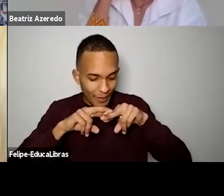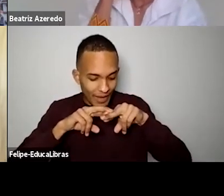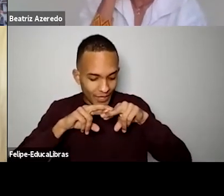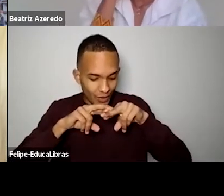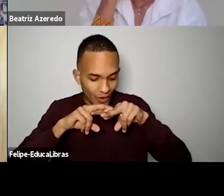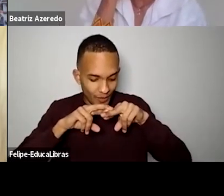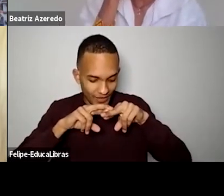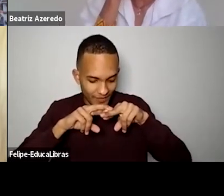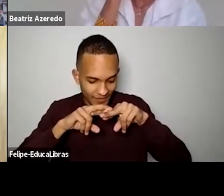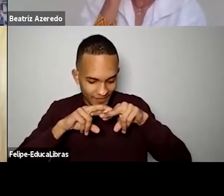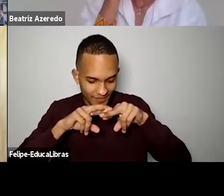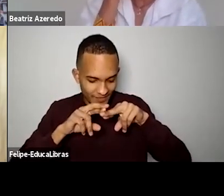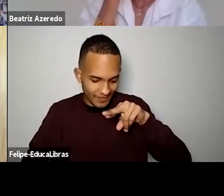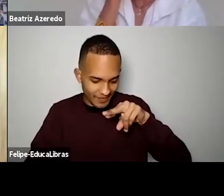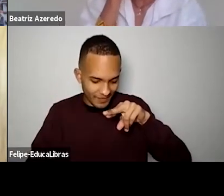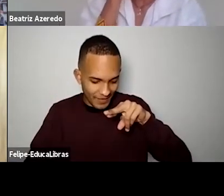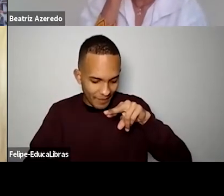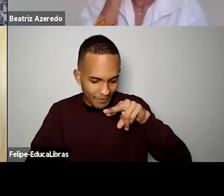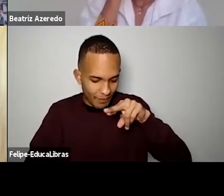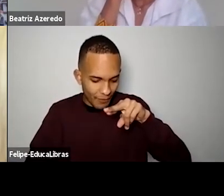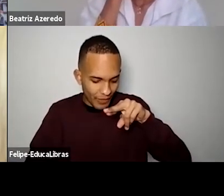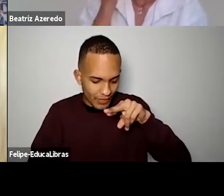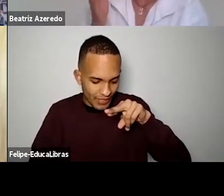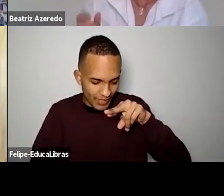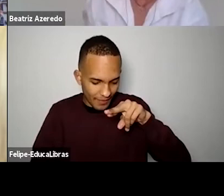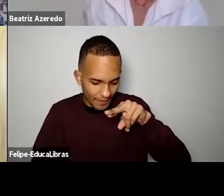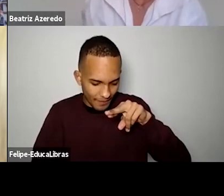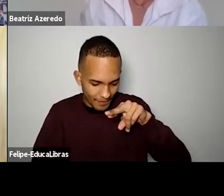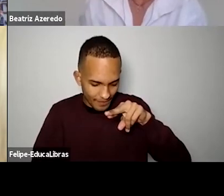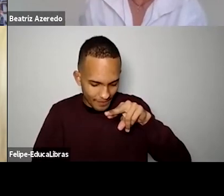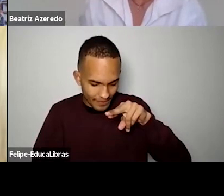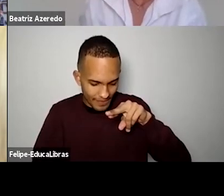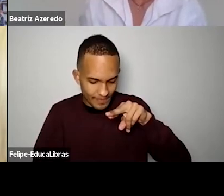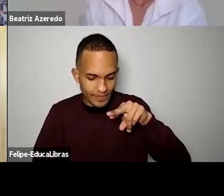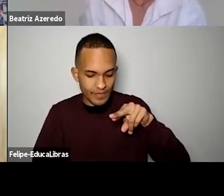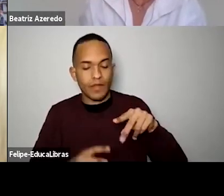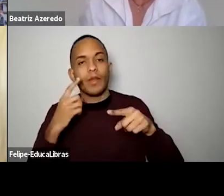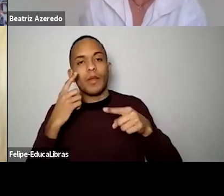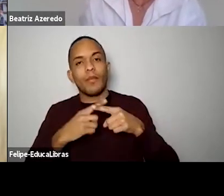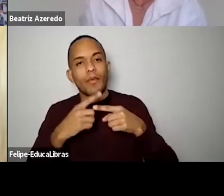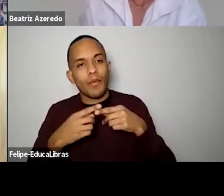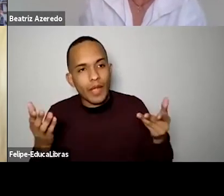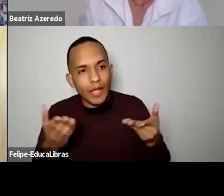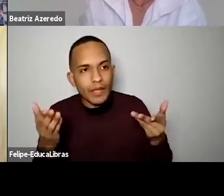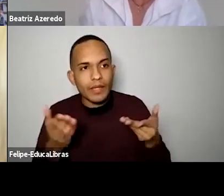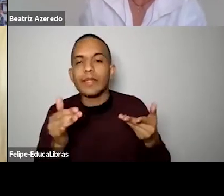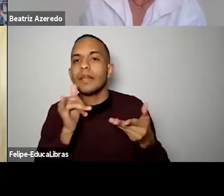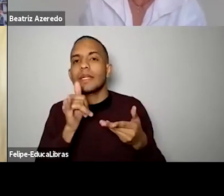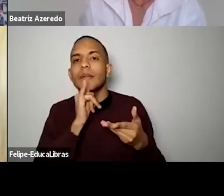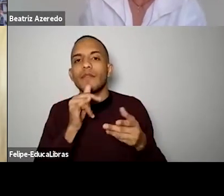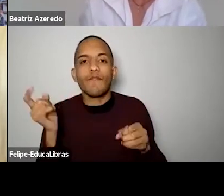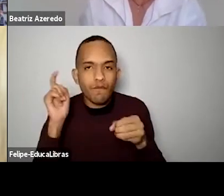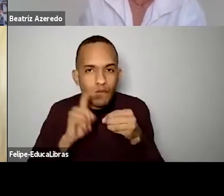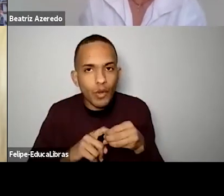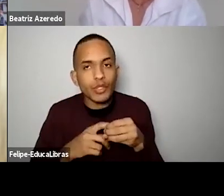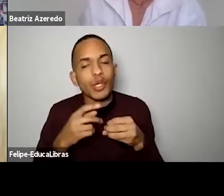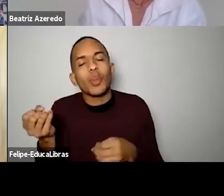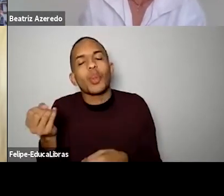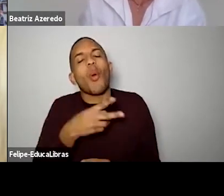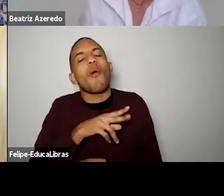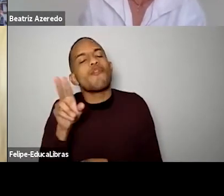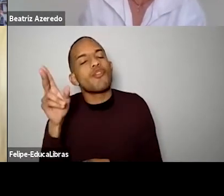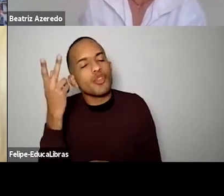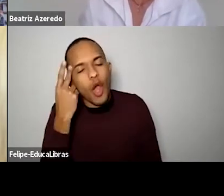seguir as recomendações da Organização de Saúde, mas agora, devido a uma retomada e um novo normal,